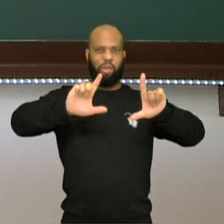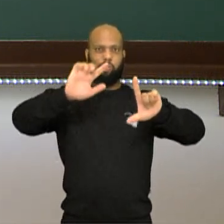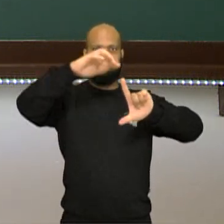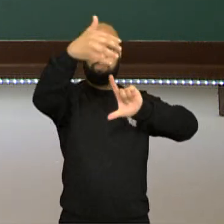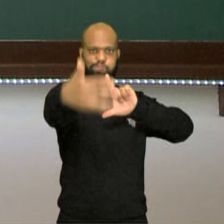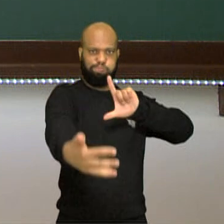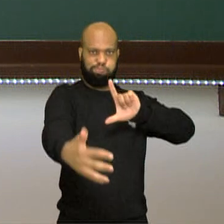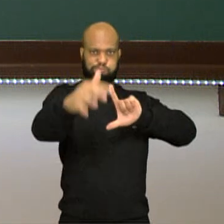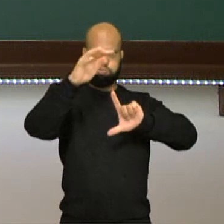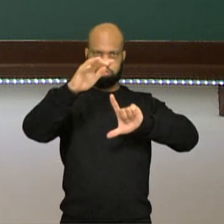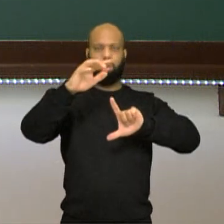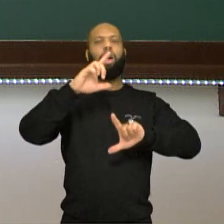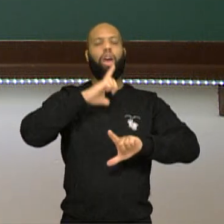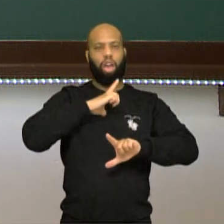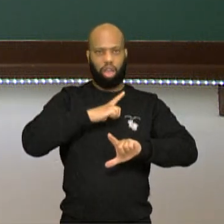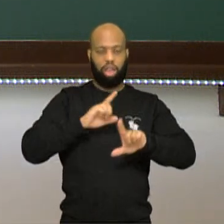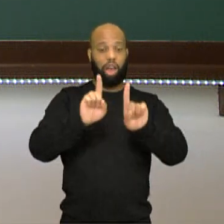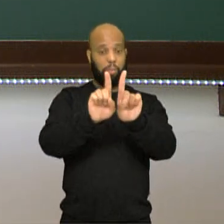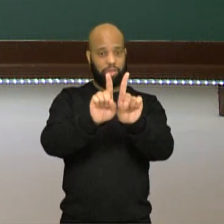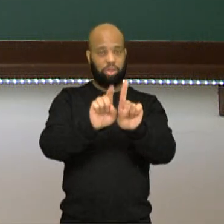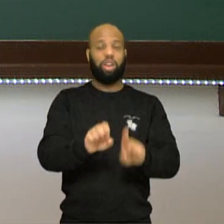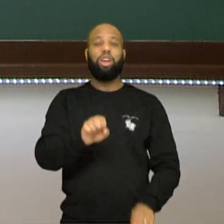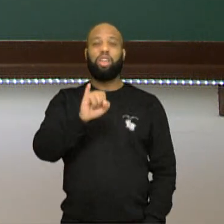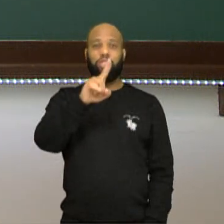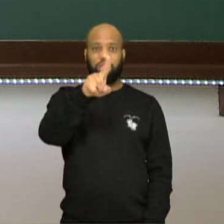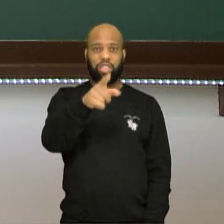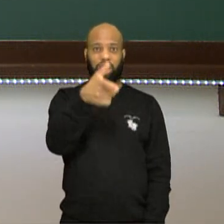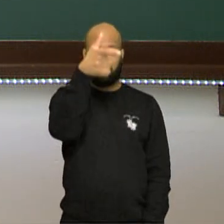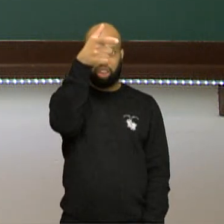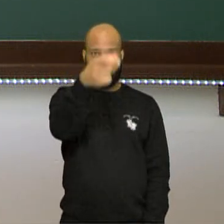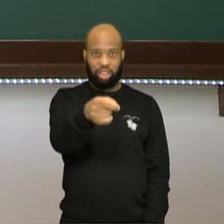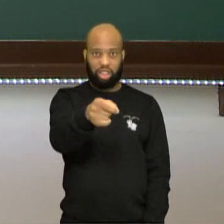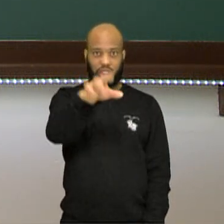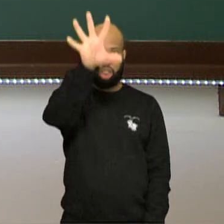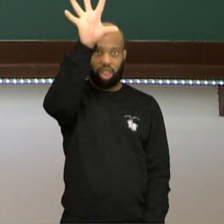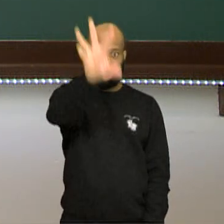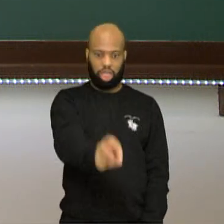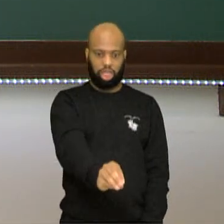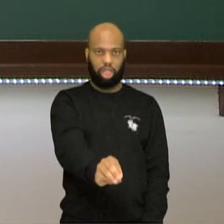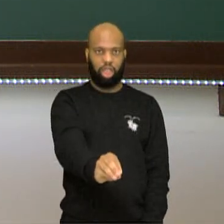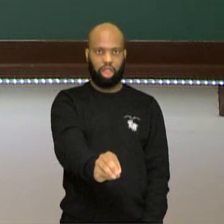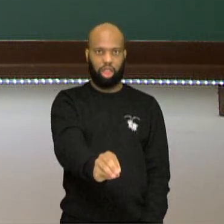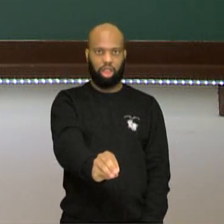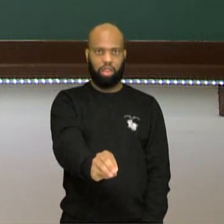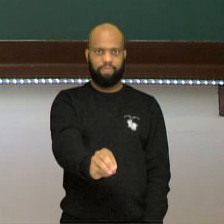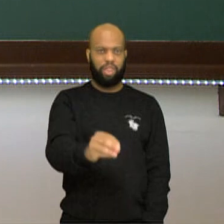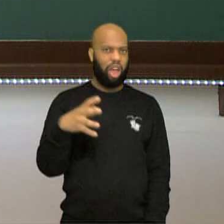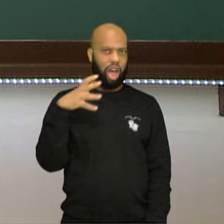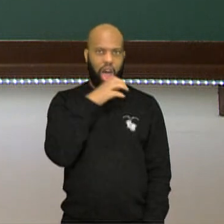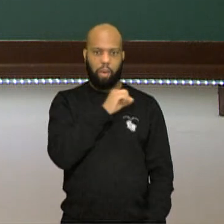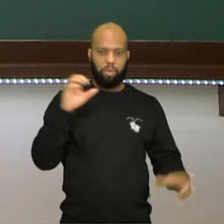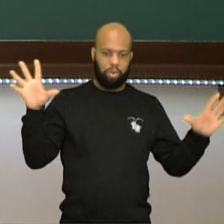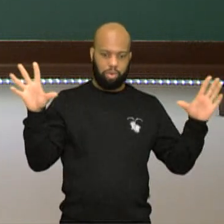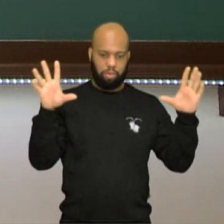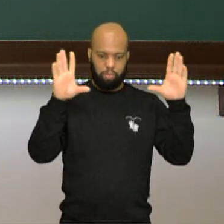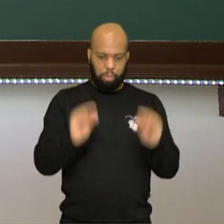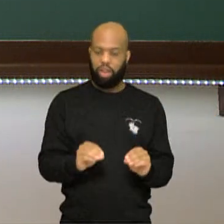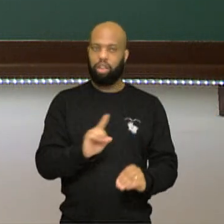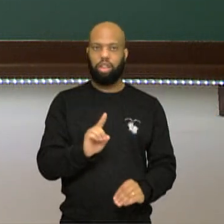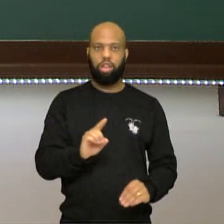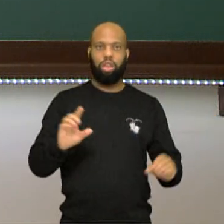grande capacitor. Quando você desliga aquela TV, você percebe que ela não apaga instantaneamente, demora um tempinho para